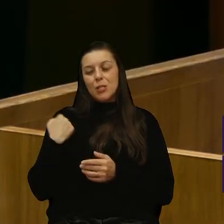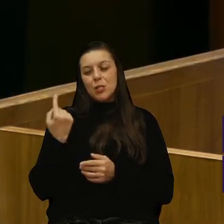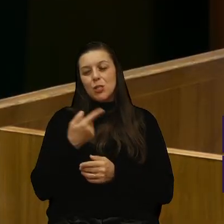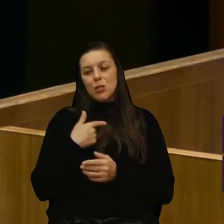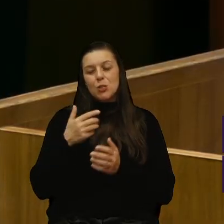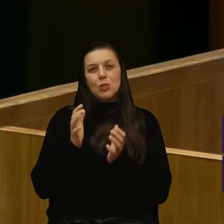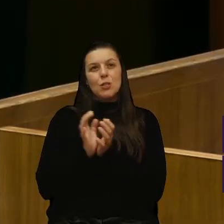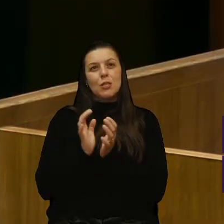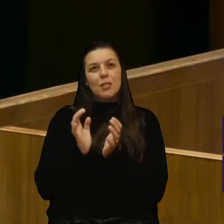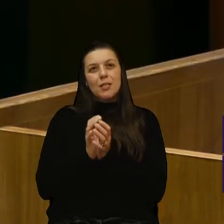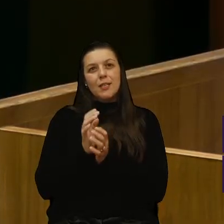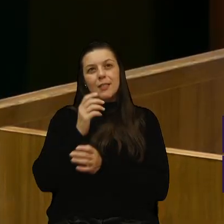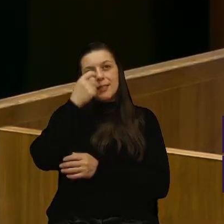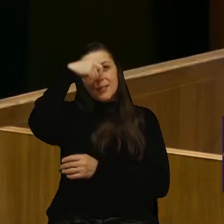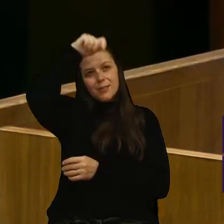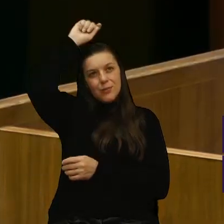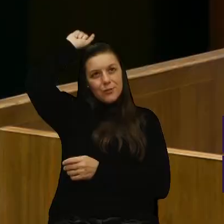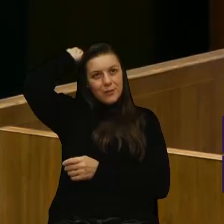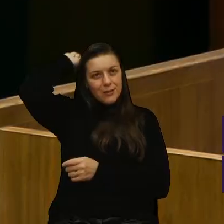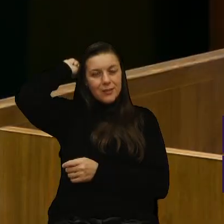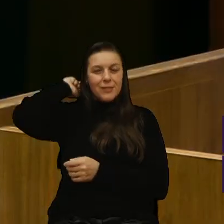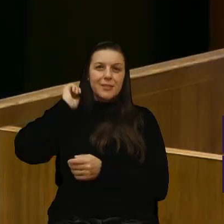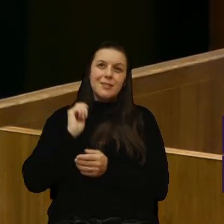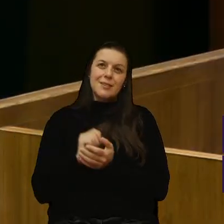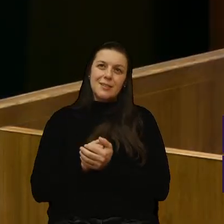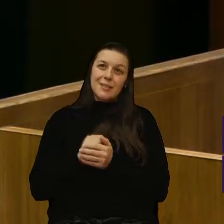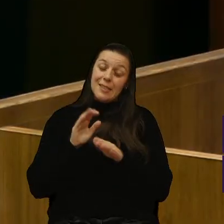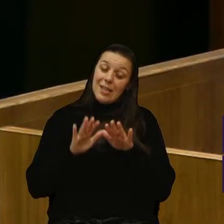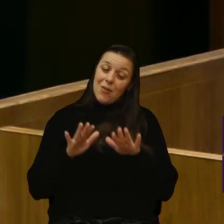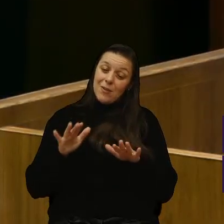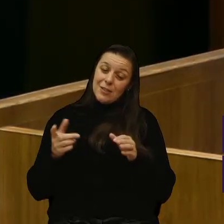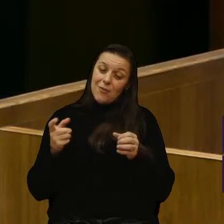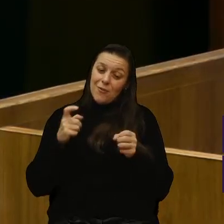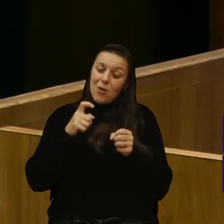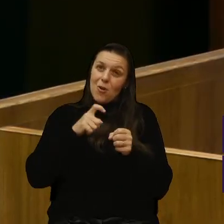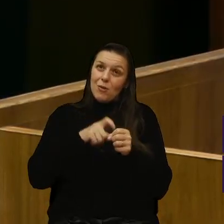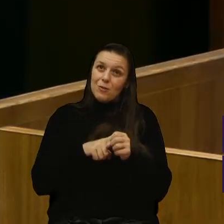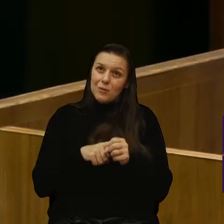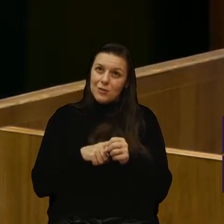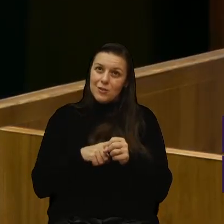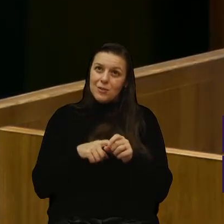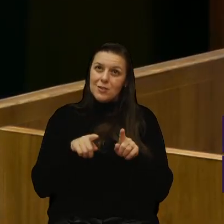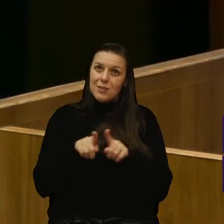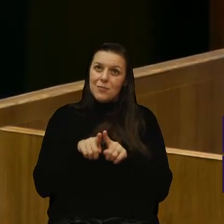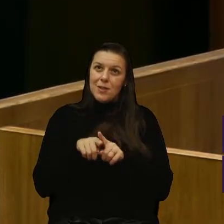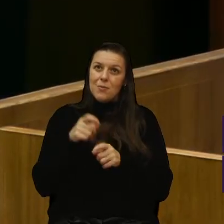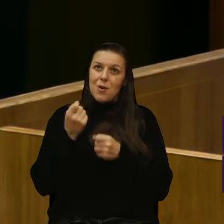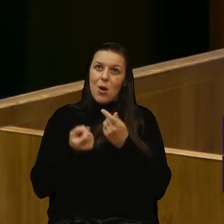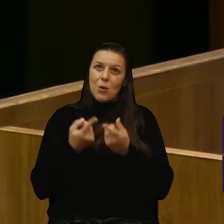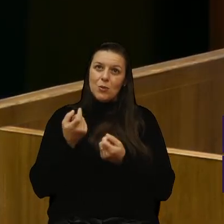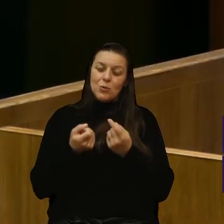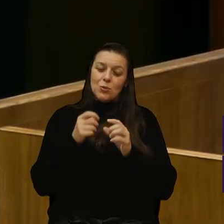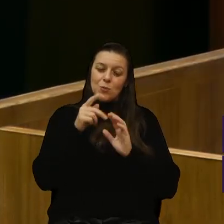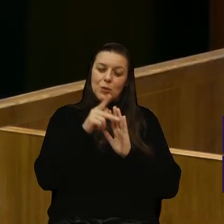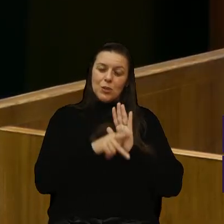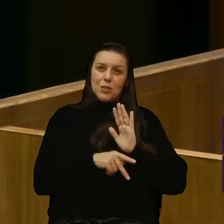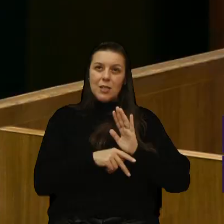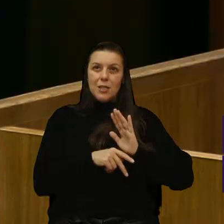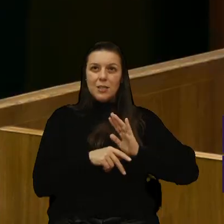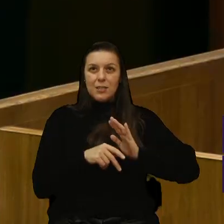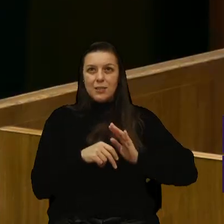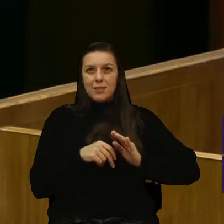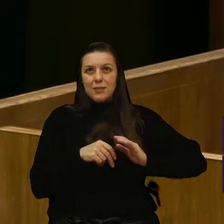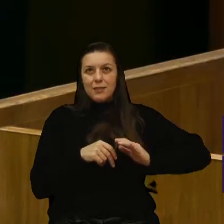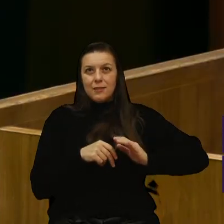na UX e que talvez ele volte para alguns projetos, né, vereador